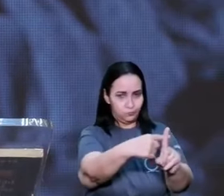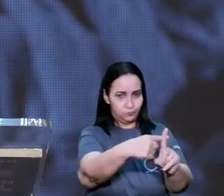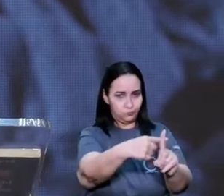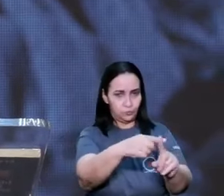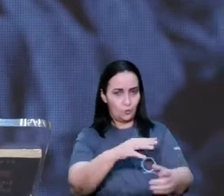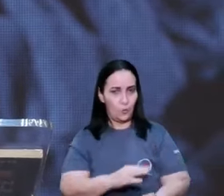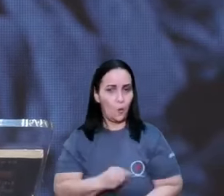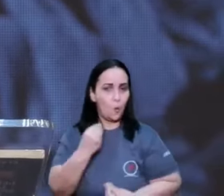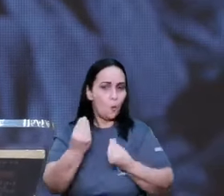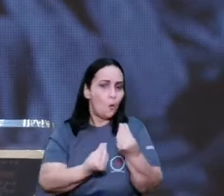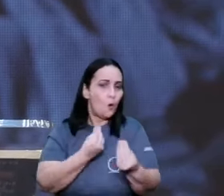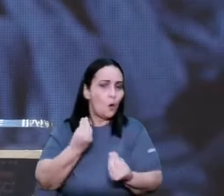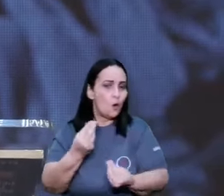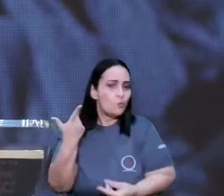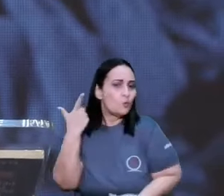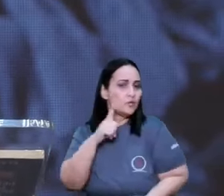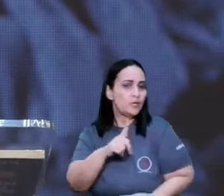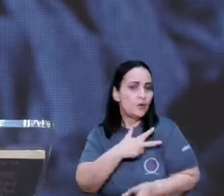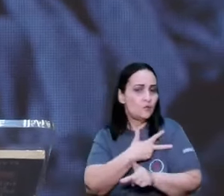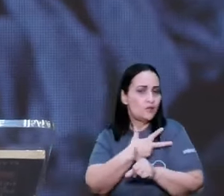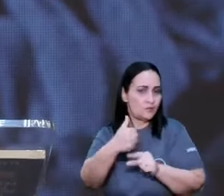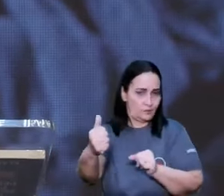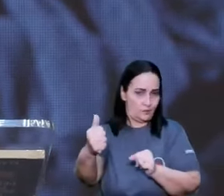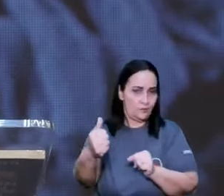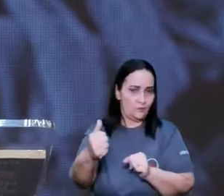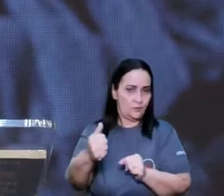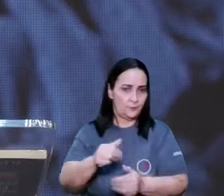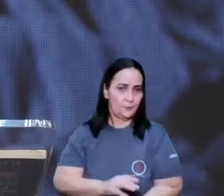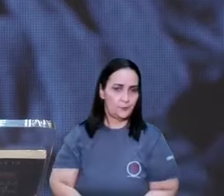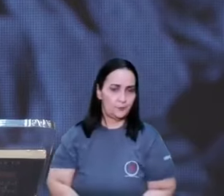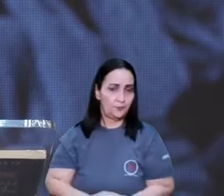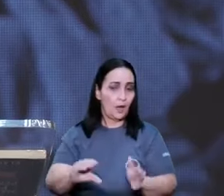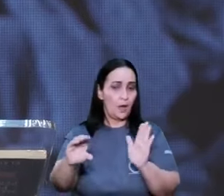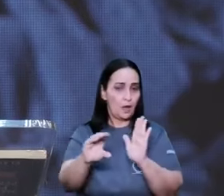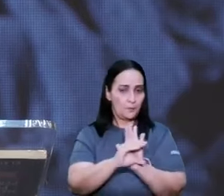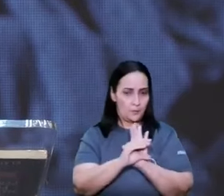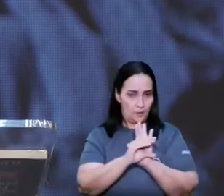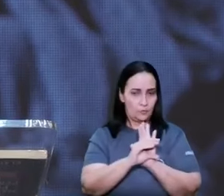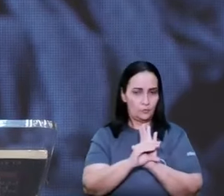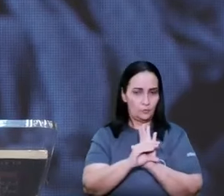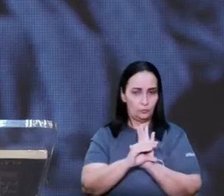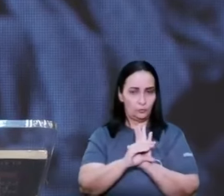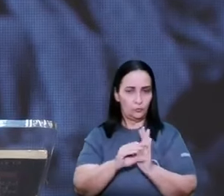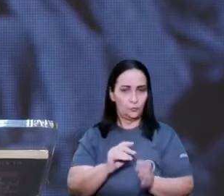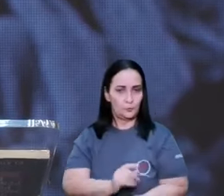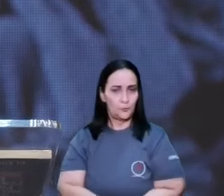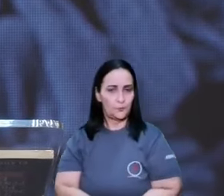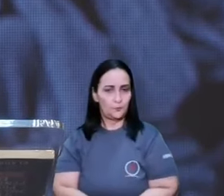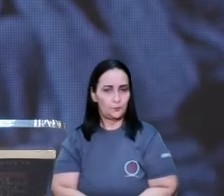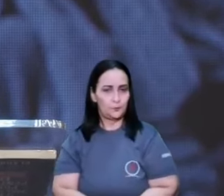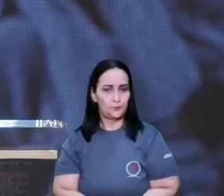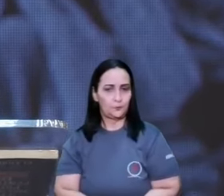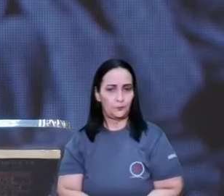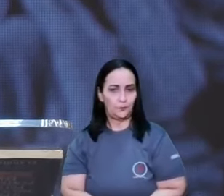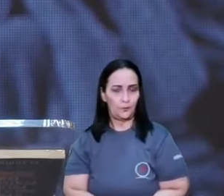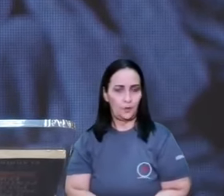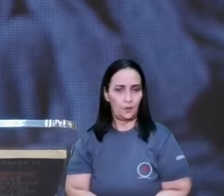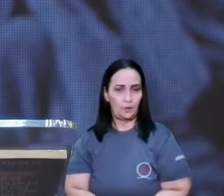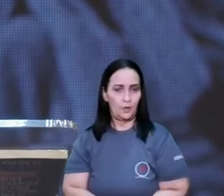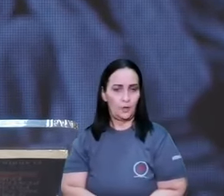saiu disso eh aqui também eu falo um capítulo do meu jetson 11 anos